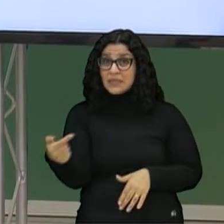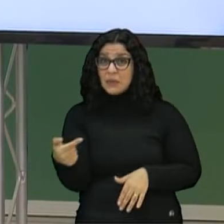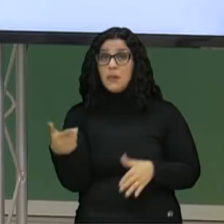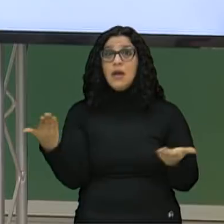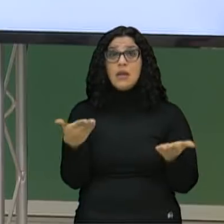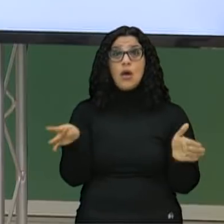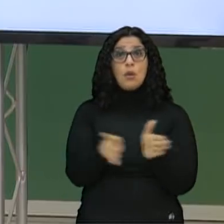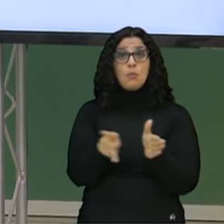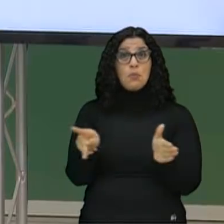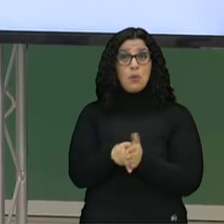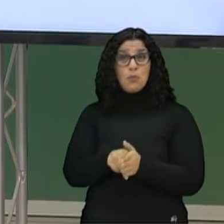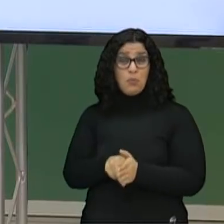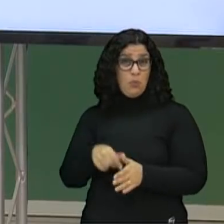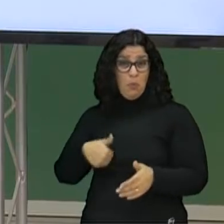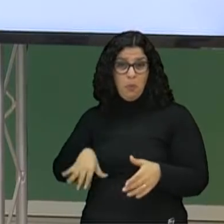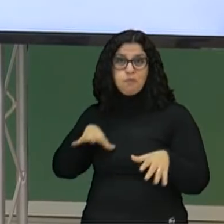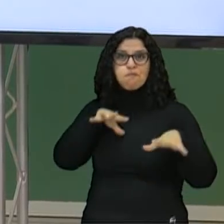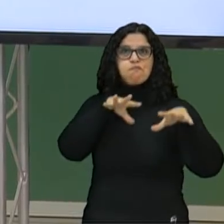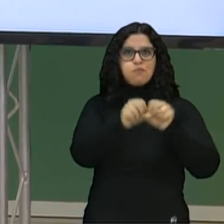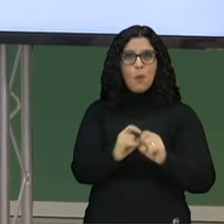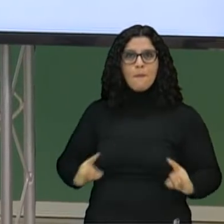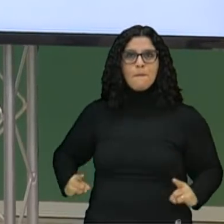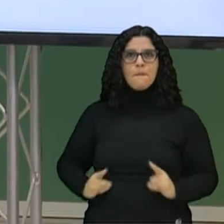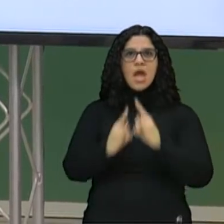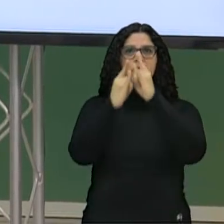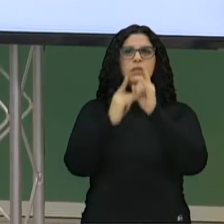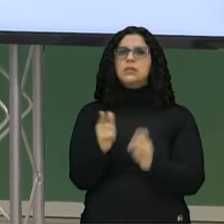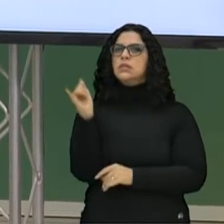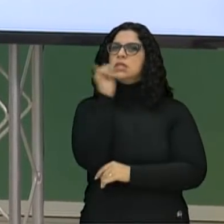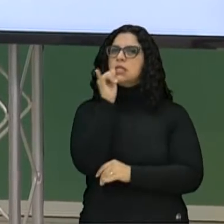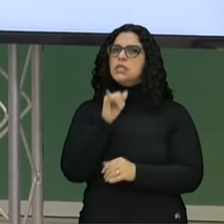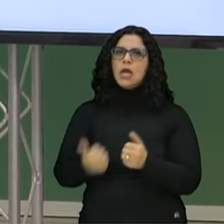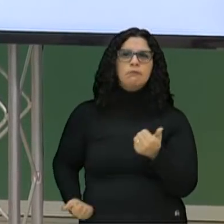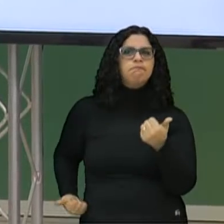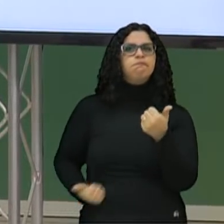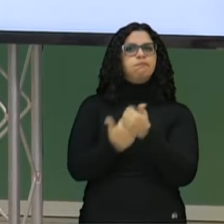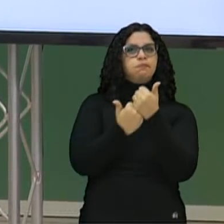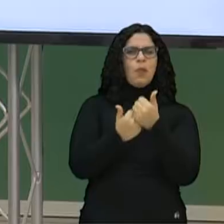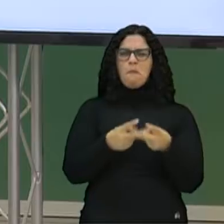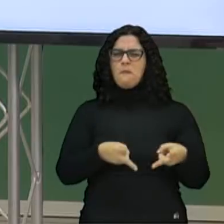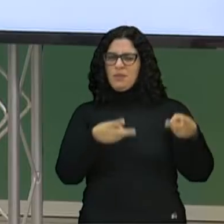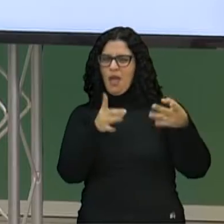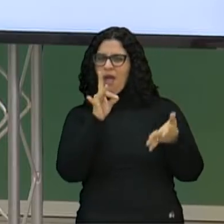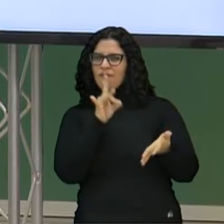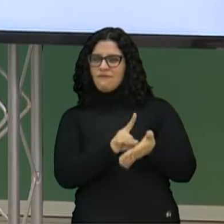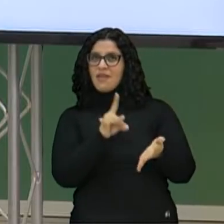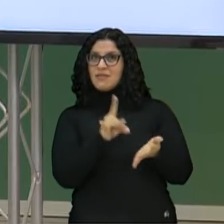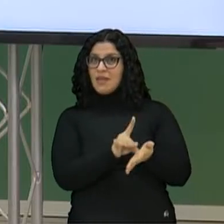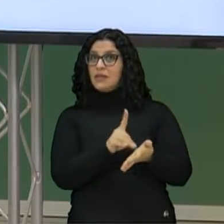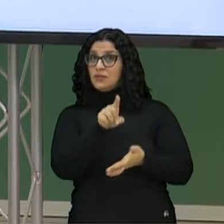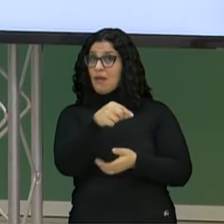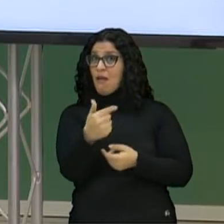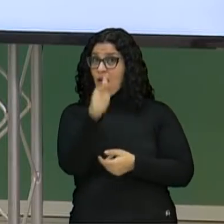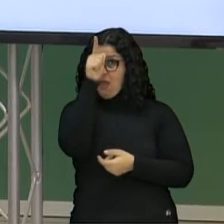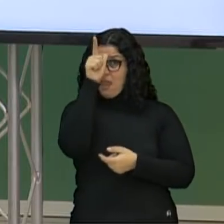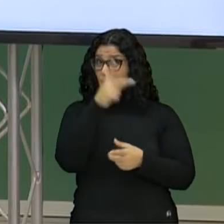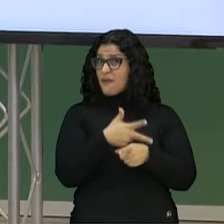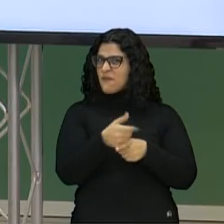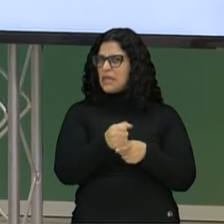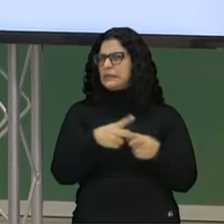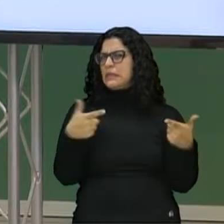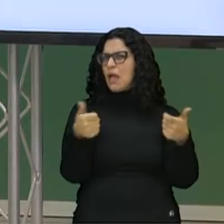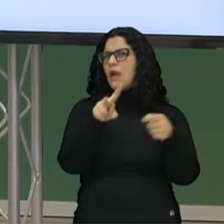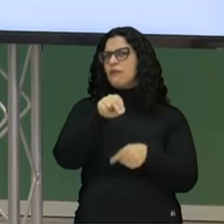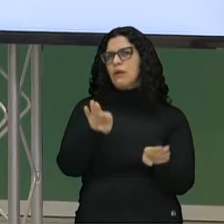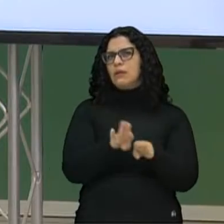tomou Paris, então a Itália entrou na guerra, exatamente quando percebeu. É real a chance da Alemanha vencer essa